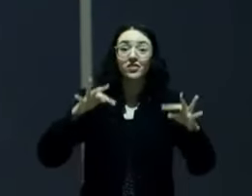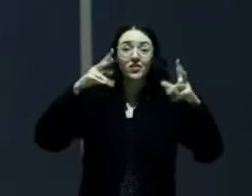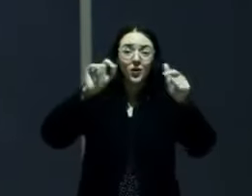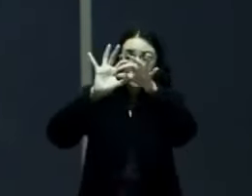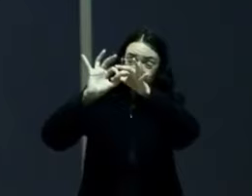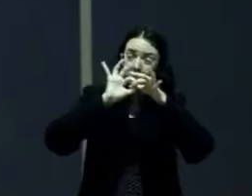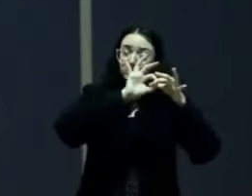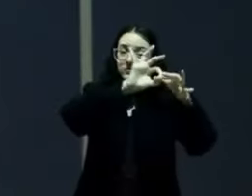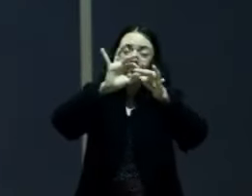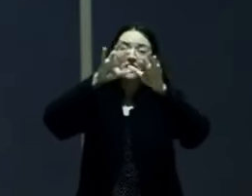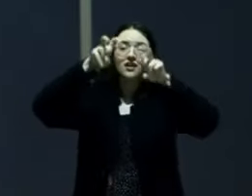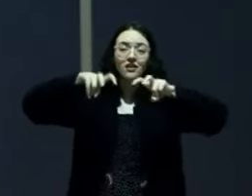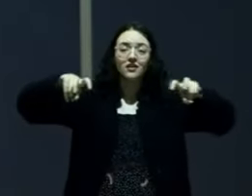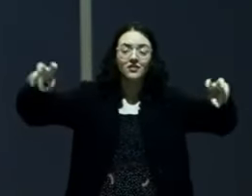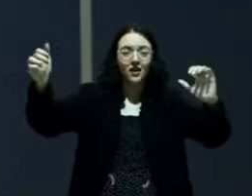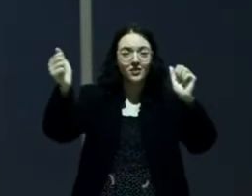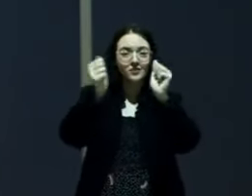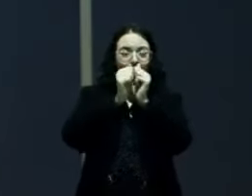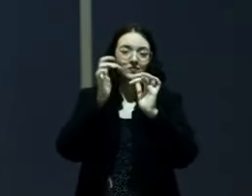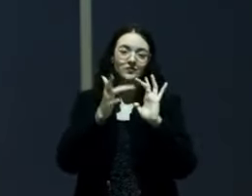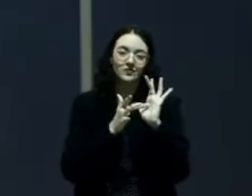mesa com Jesus.